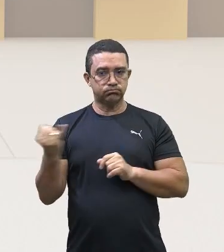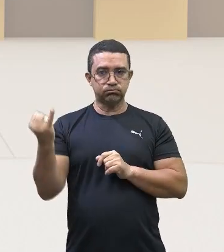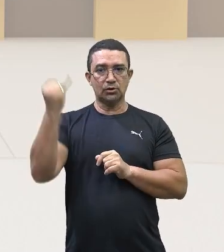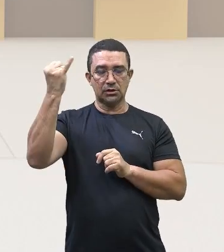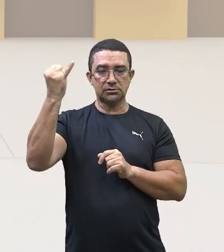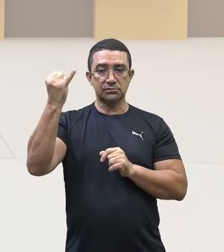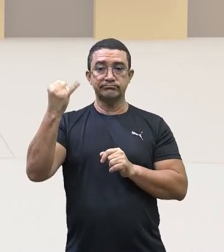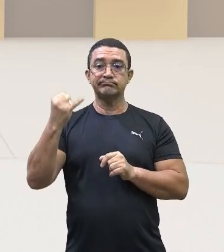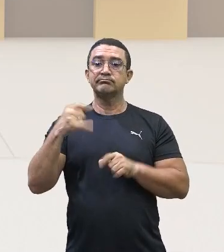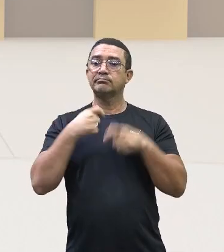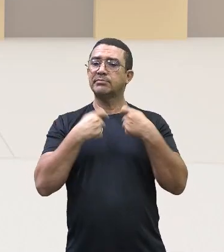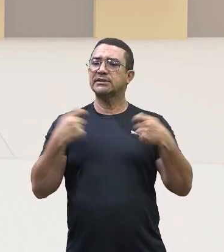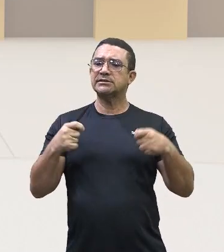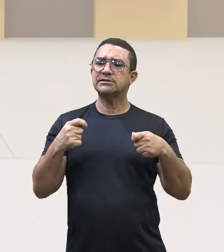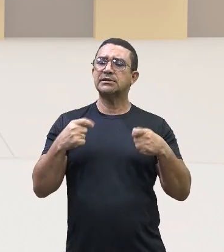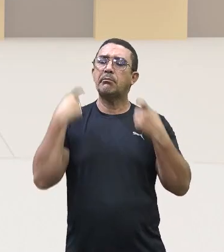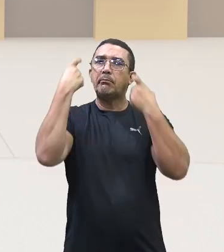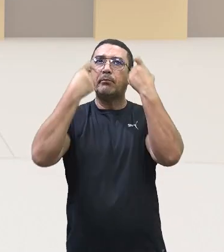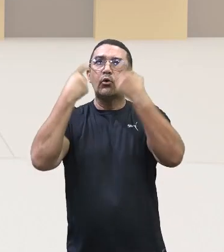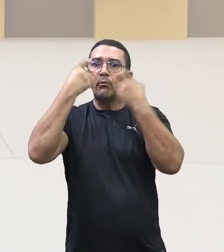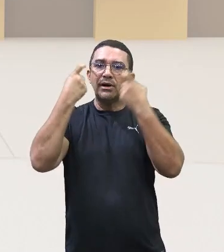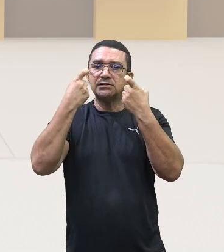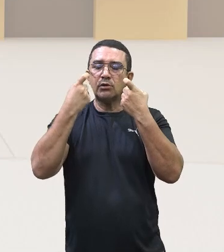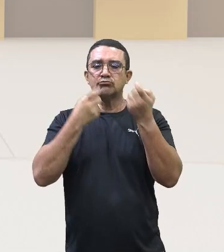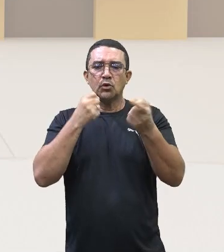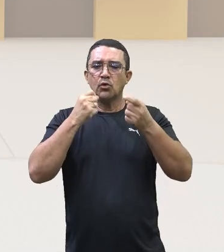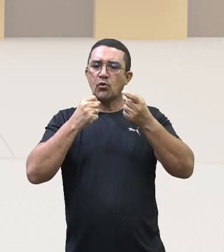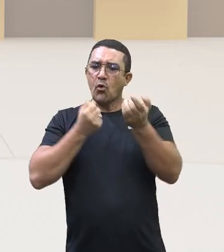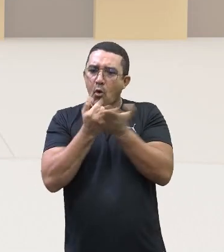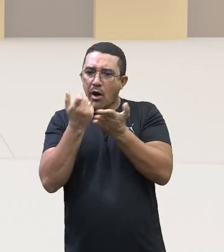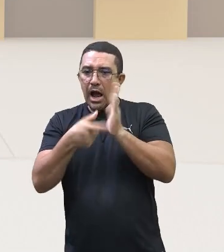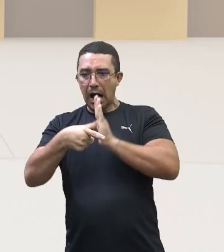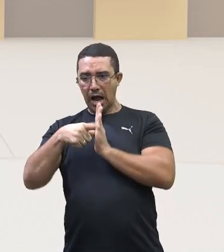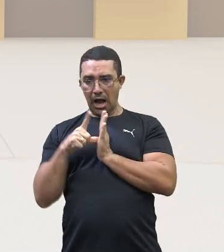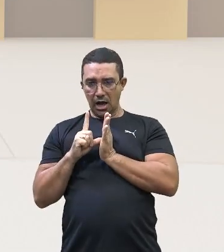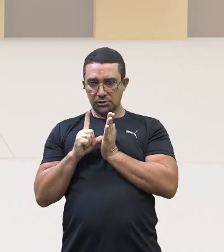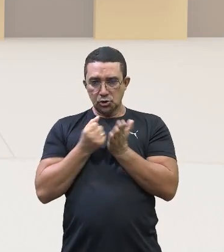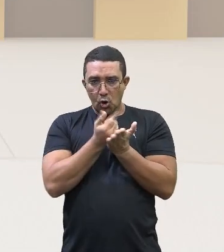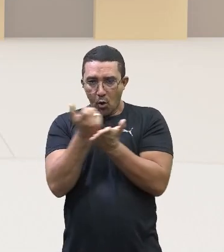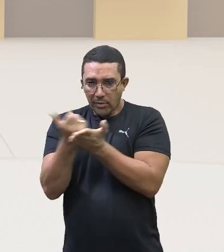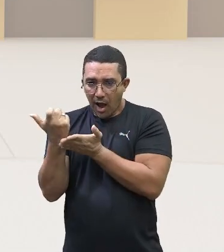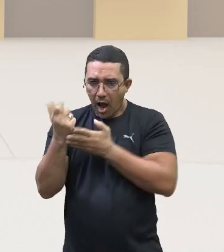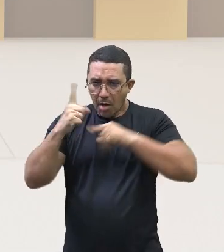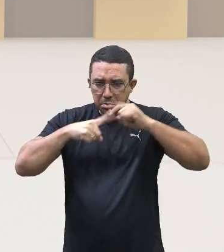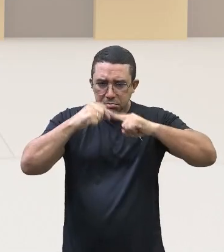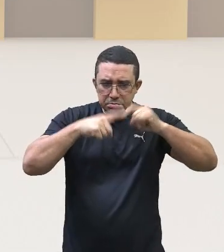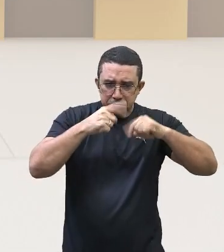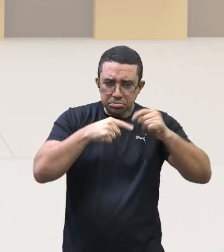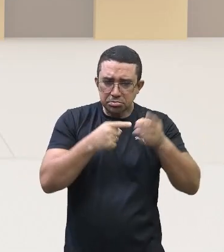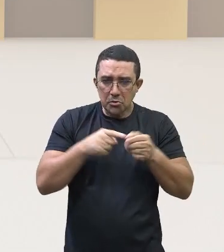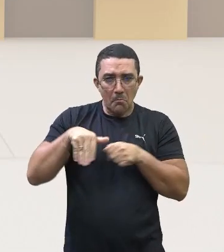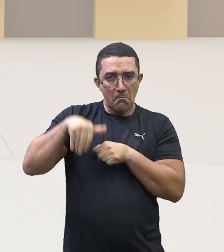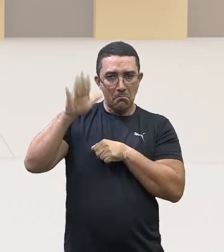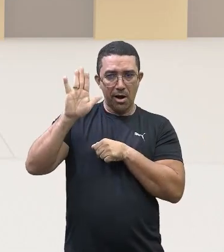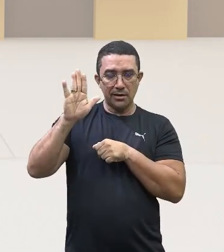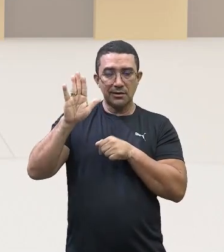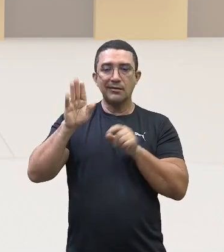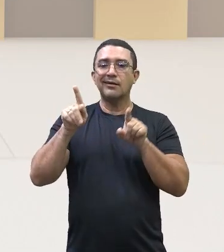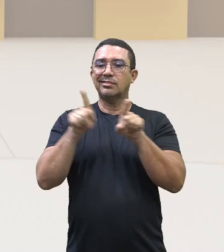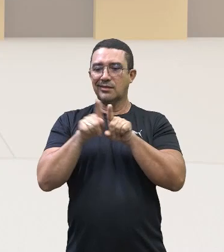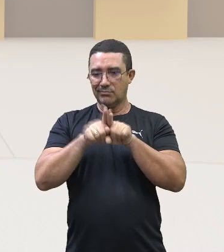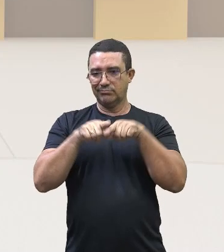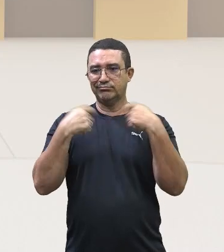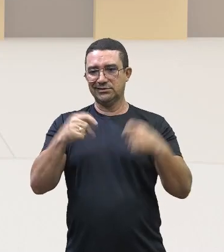essa preocupação de ter esse estoque, de comprar antecipadamente, mas também tem que ter a previsão de que eu vou gastar com mais funcionários, se